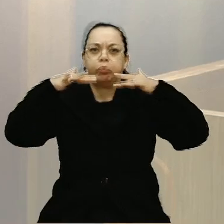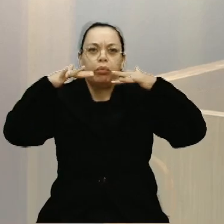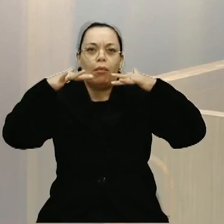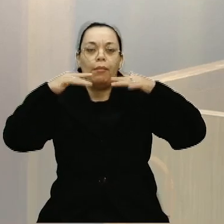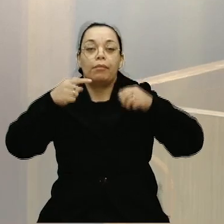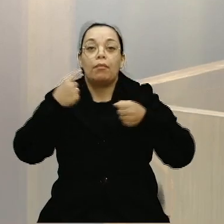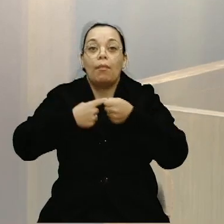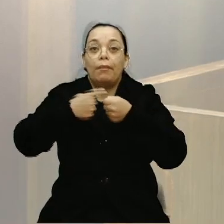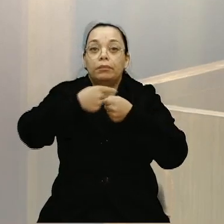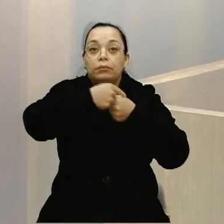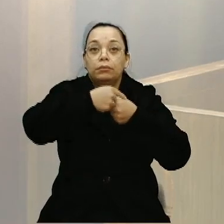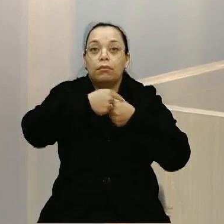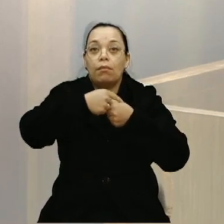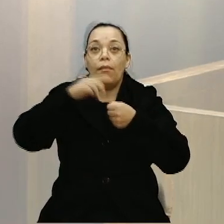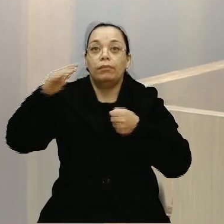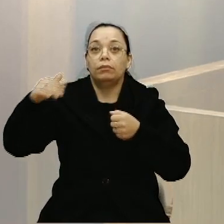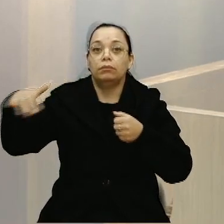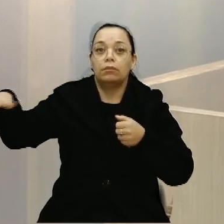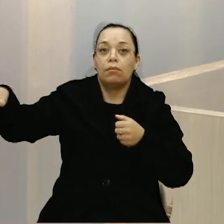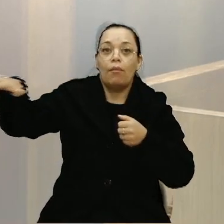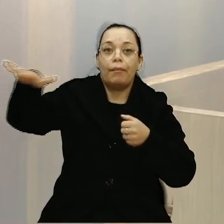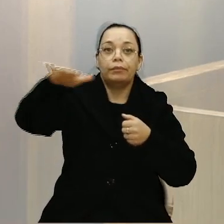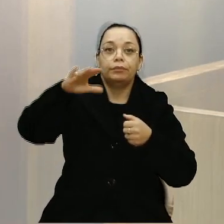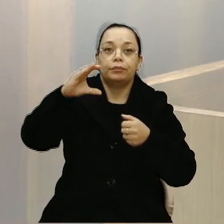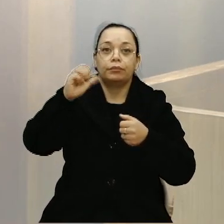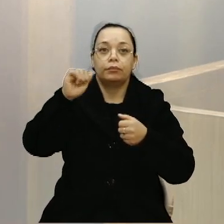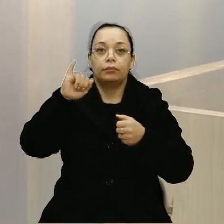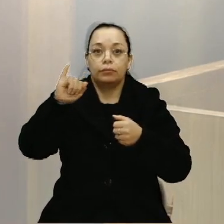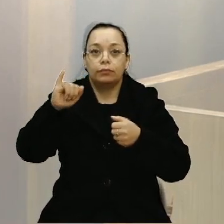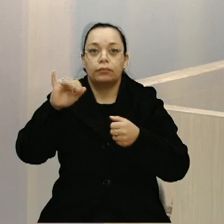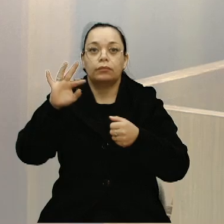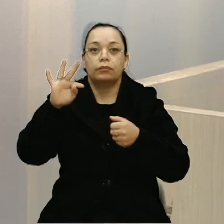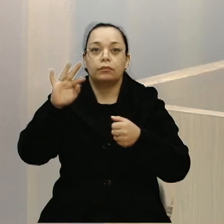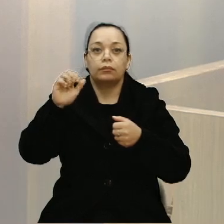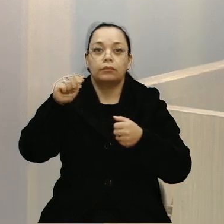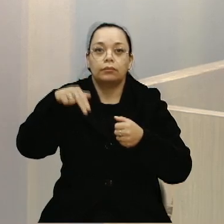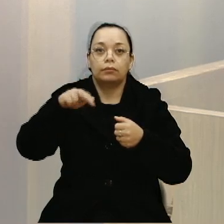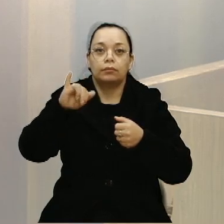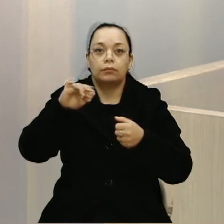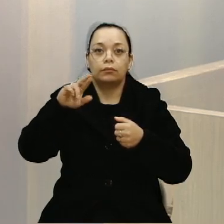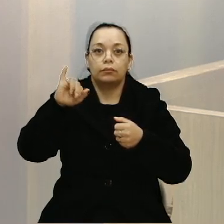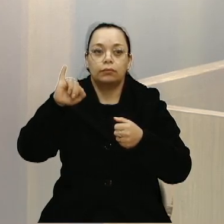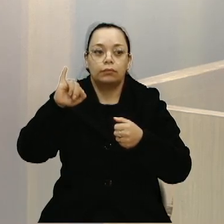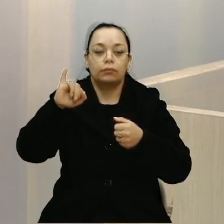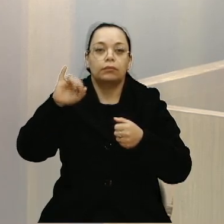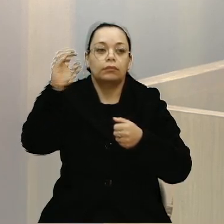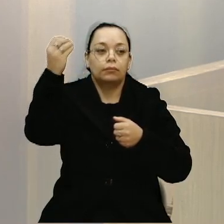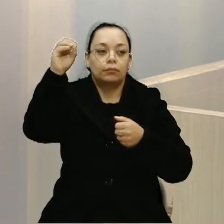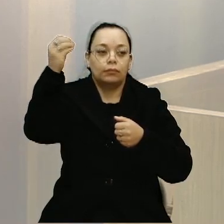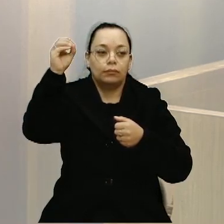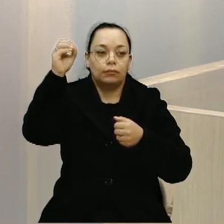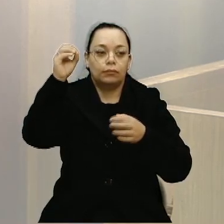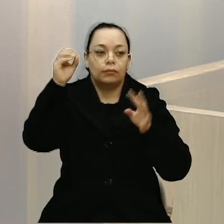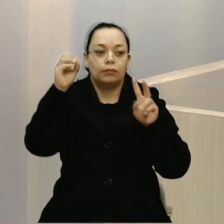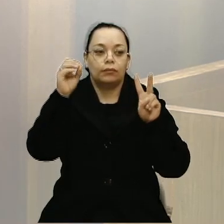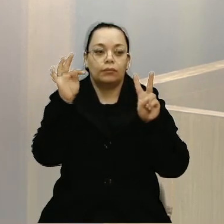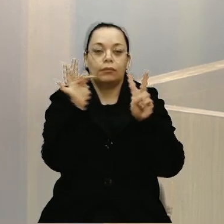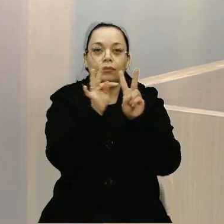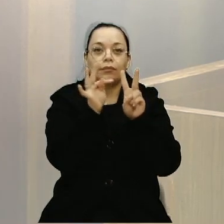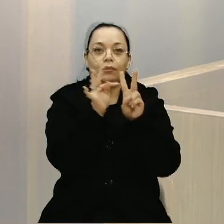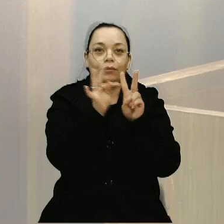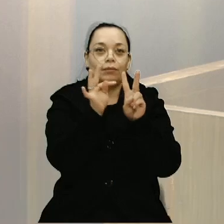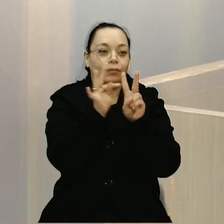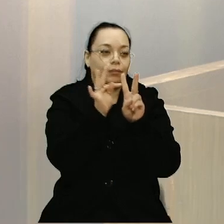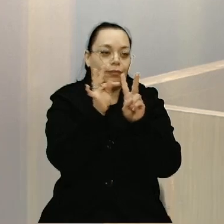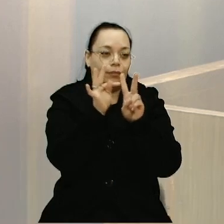cidades vizinhas, aqui no Vale do Caí, Vale do Taquari, Porto Alegre, foram as mais atingidas, porque fica uma